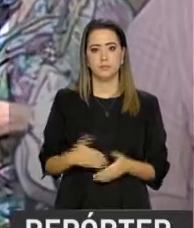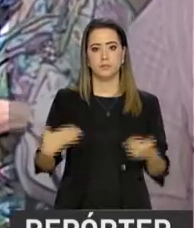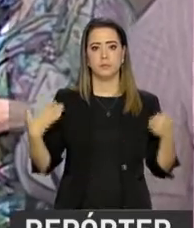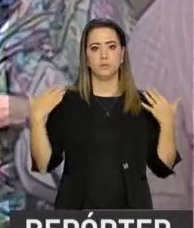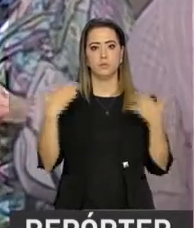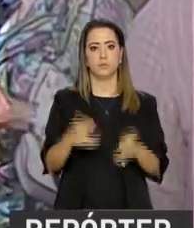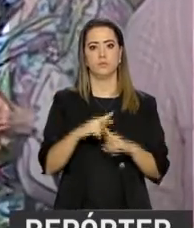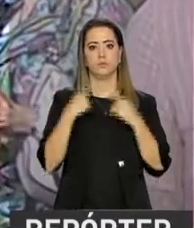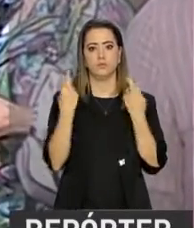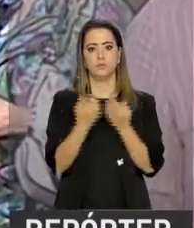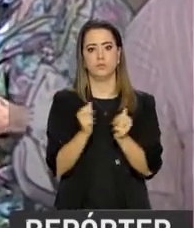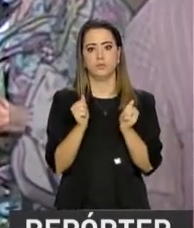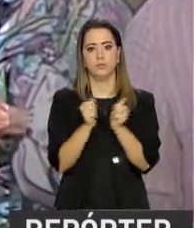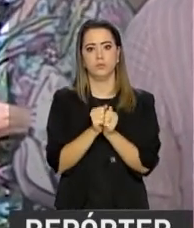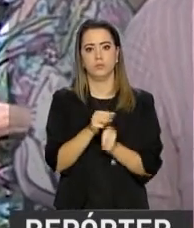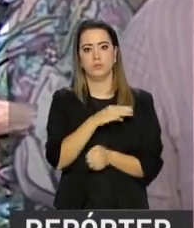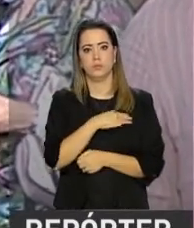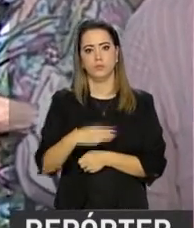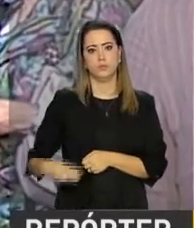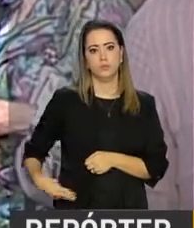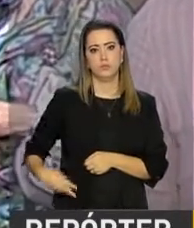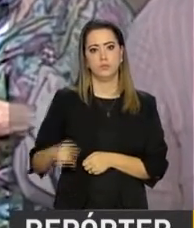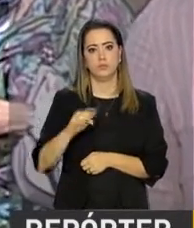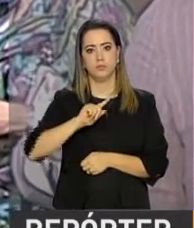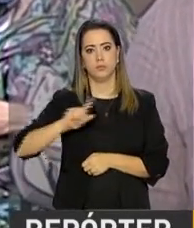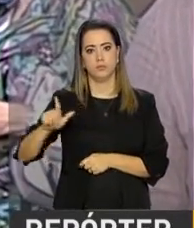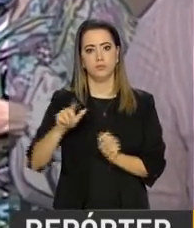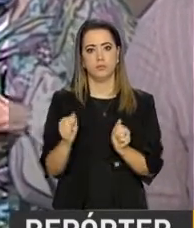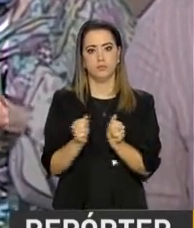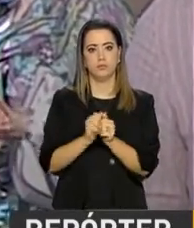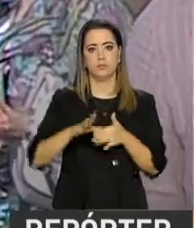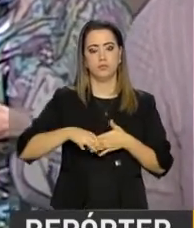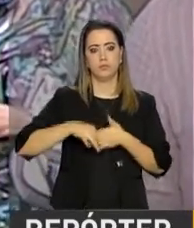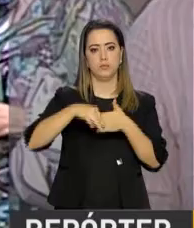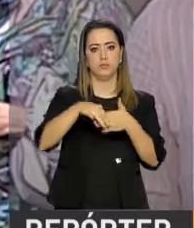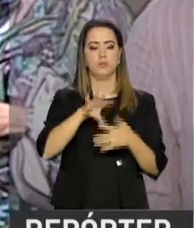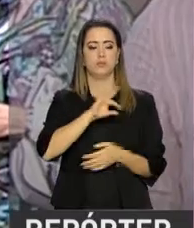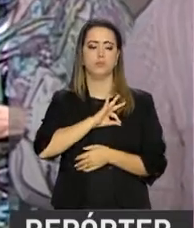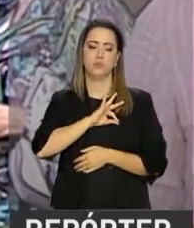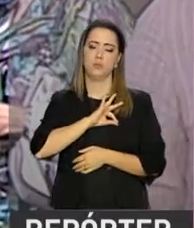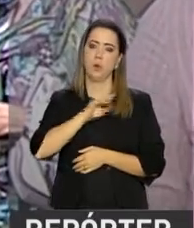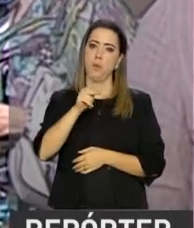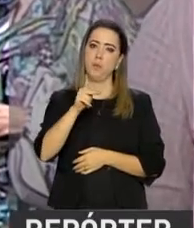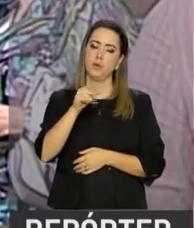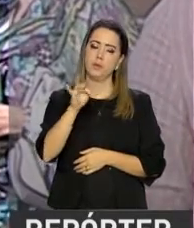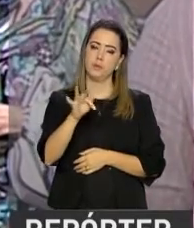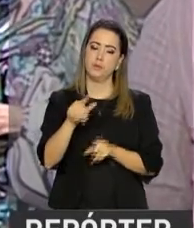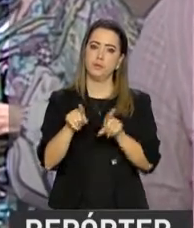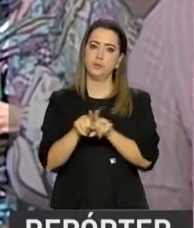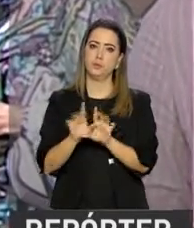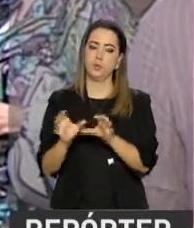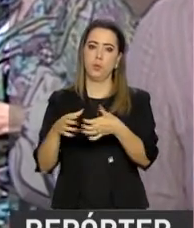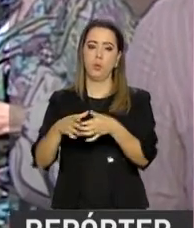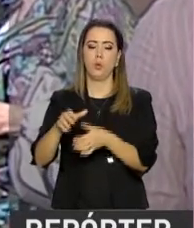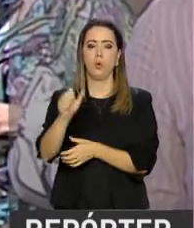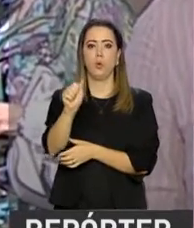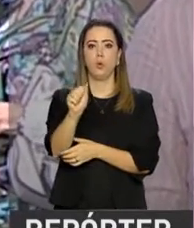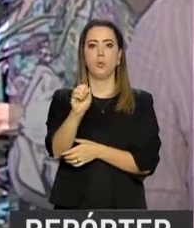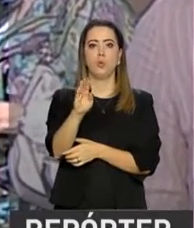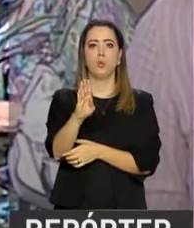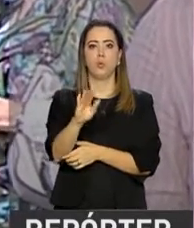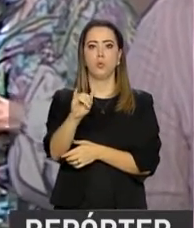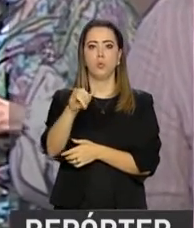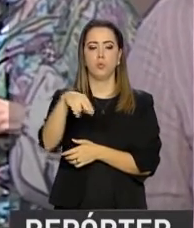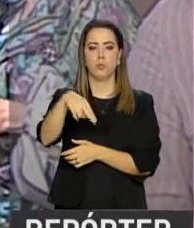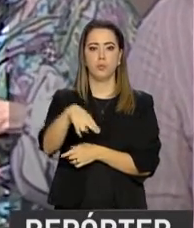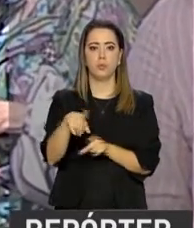Participaram da reunião com o ministro Raul Jungmann, os diretores-gerais da Polícia Federal e da Agência Brasileira de Inteligência, o